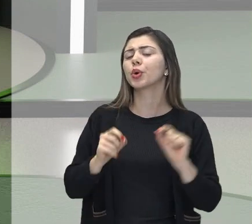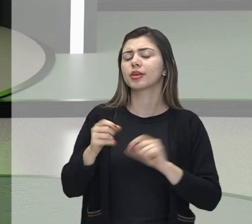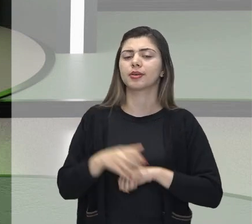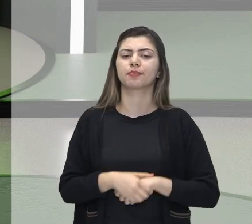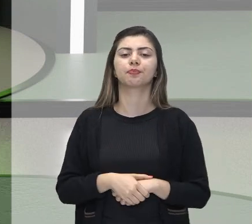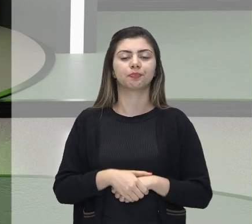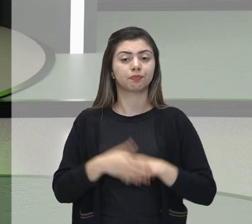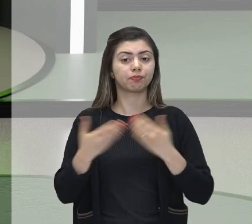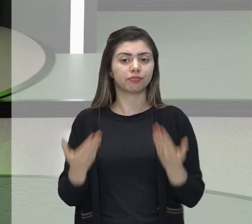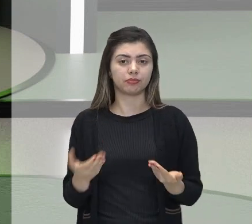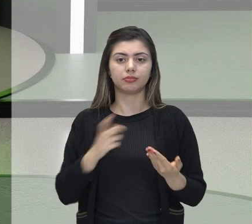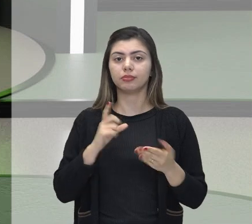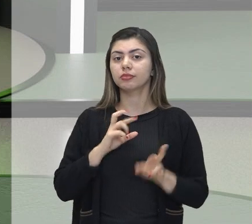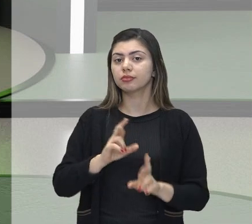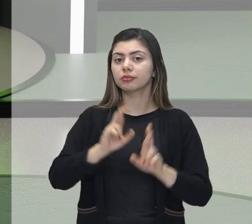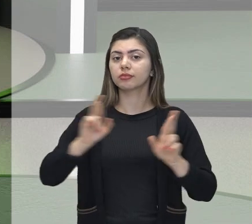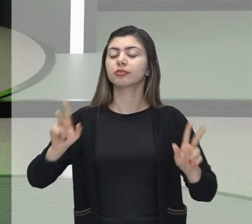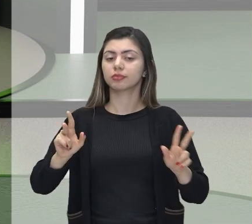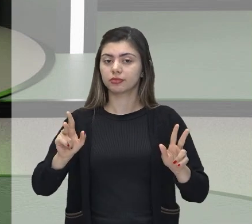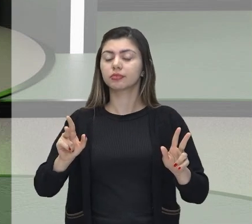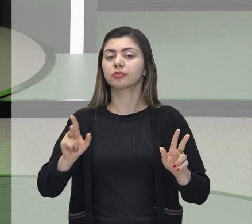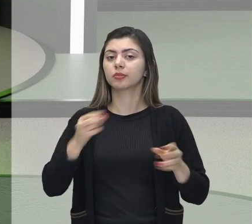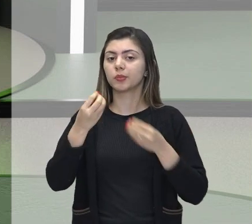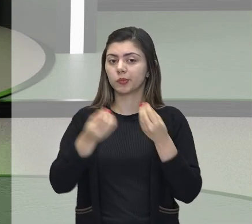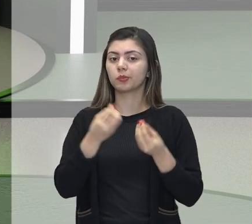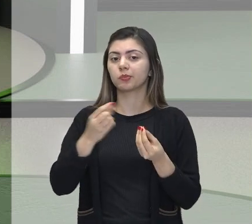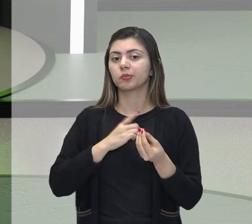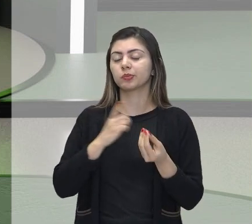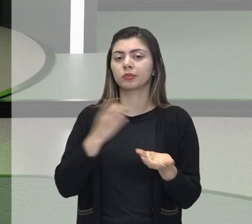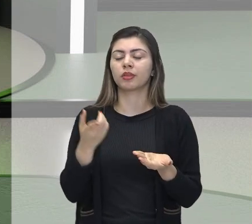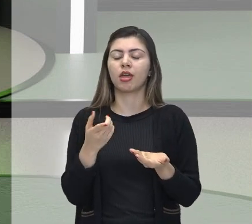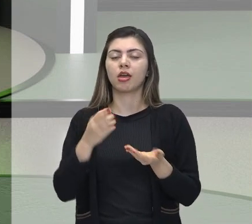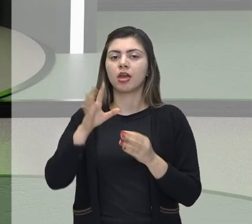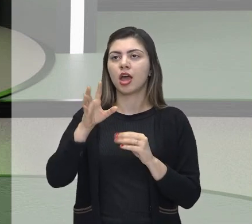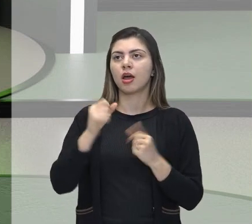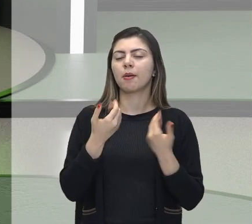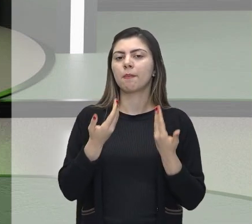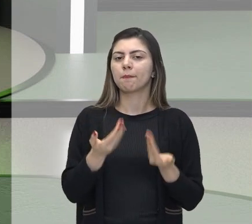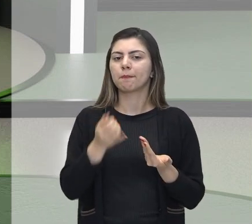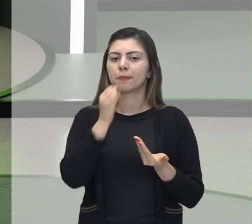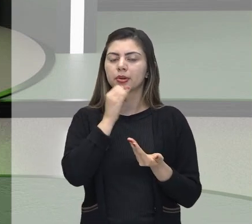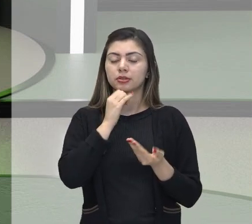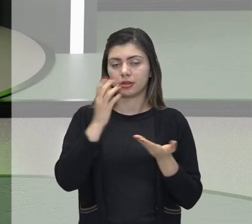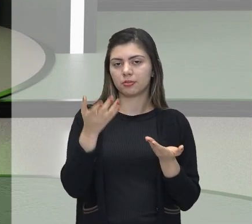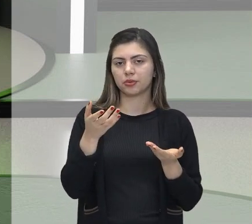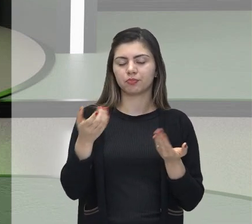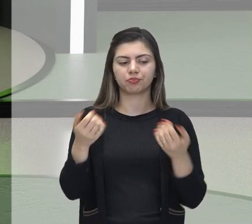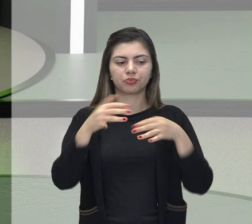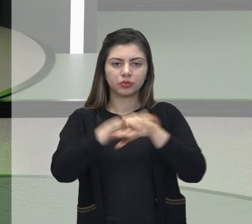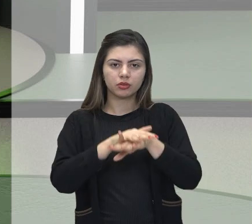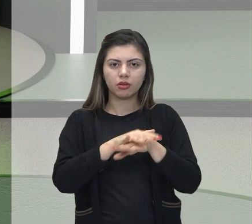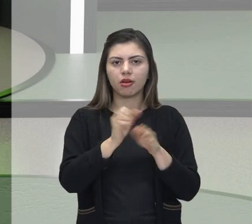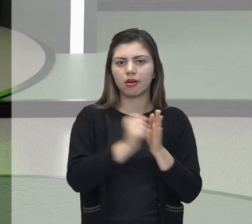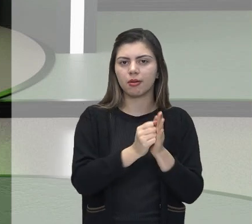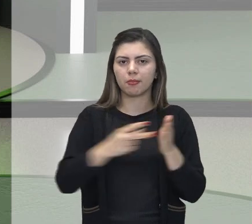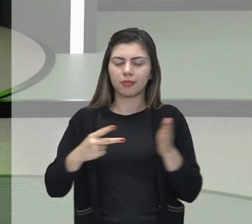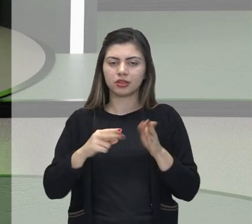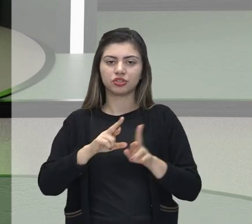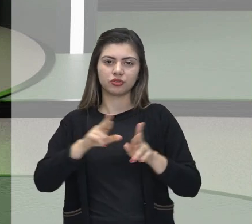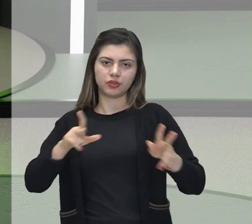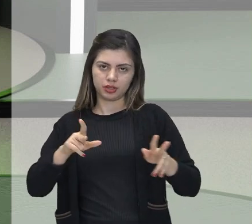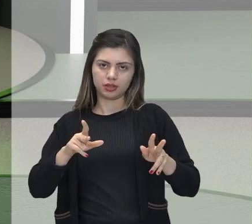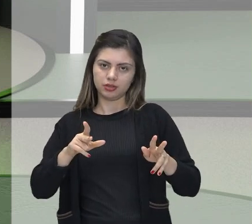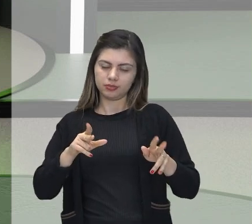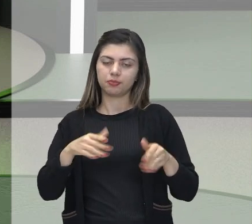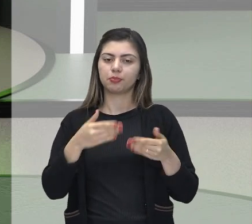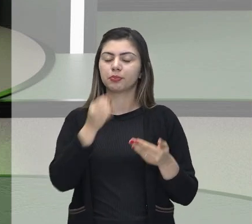se diferenciam na atividade óptica, ou seja, quando é incidido aí a luz